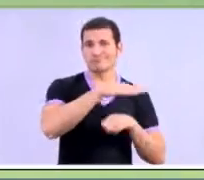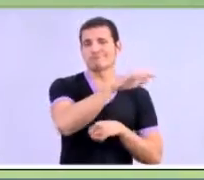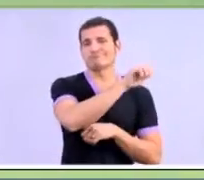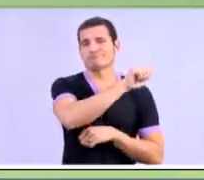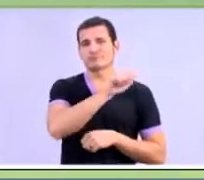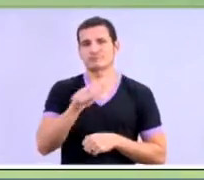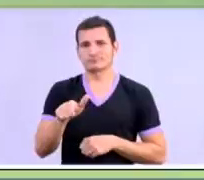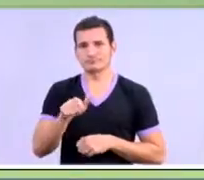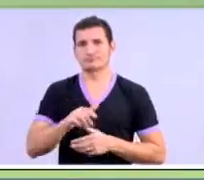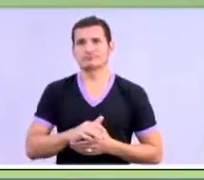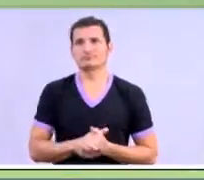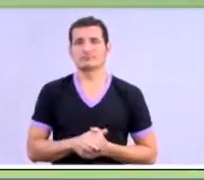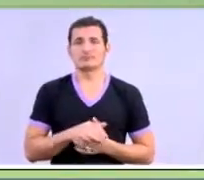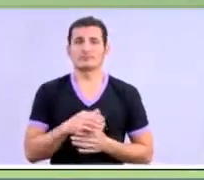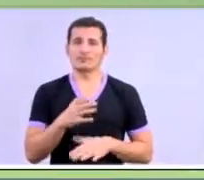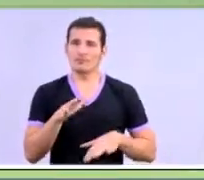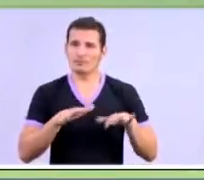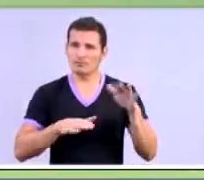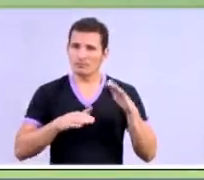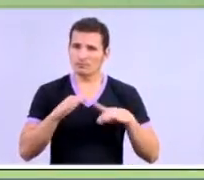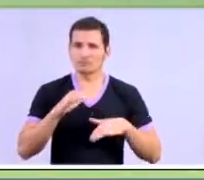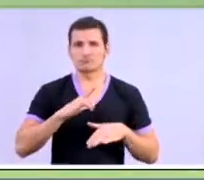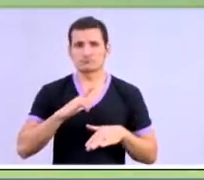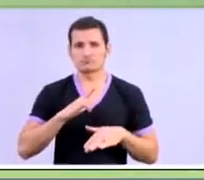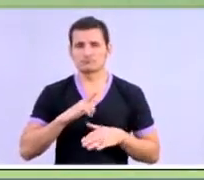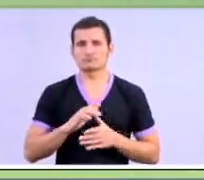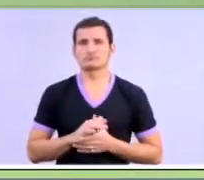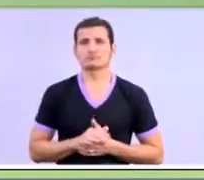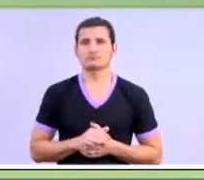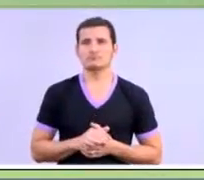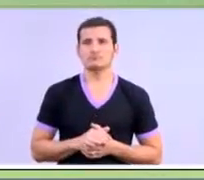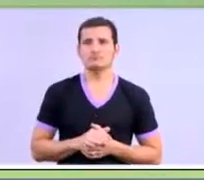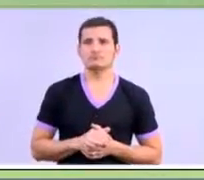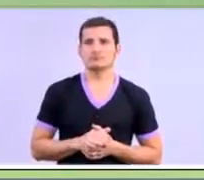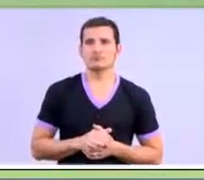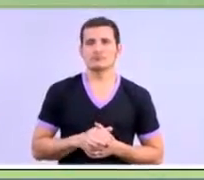normalmente costumam ter algum nível de redundância.